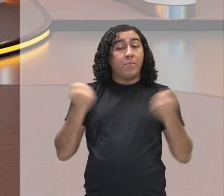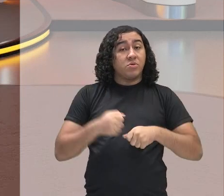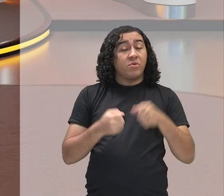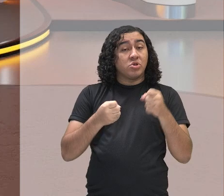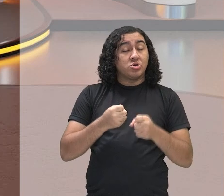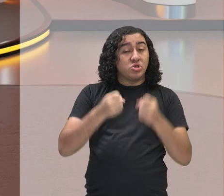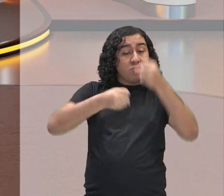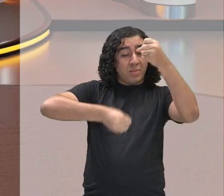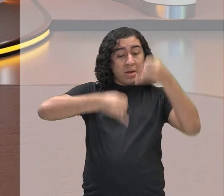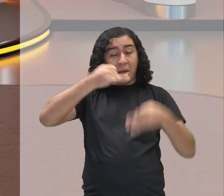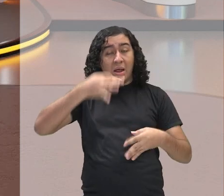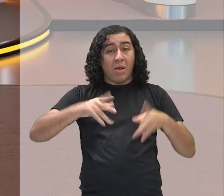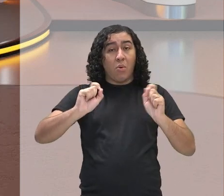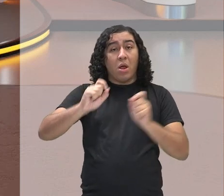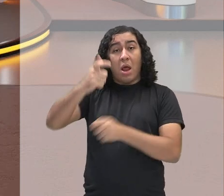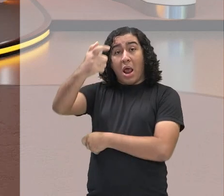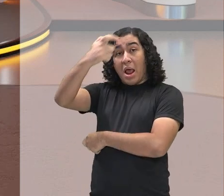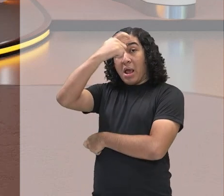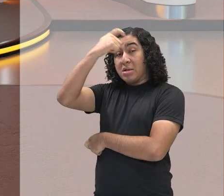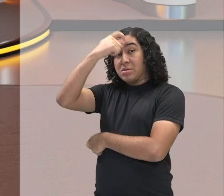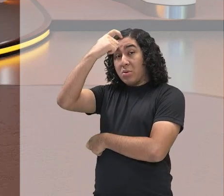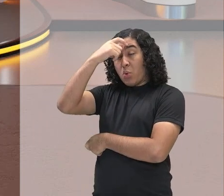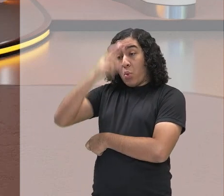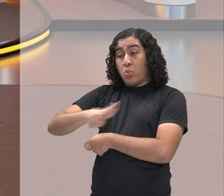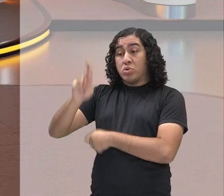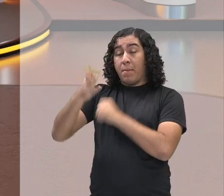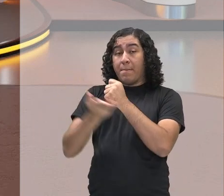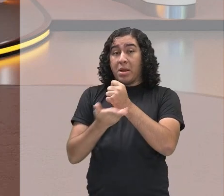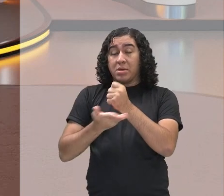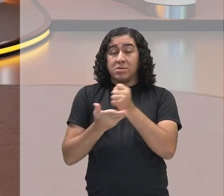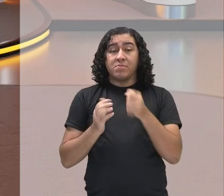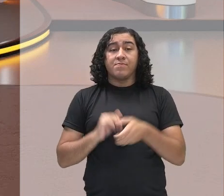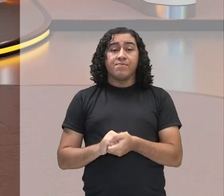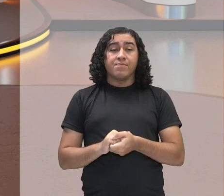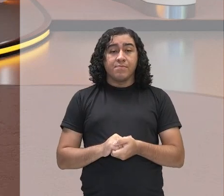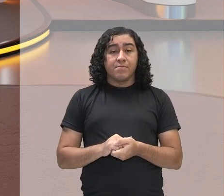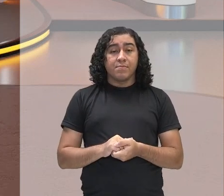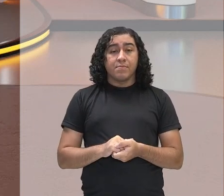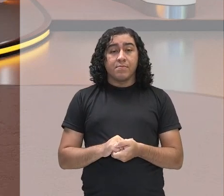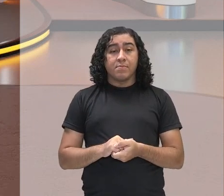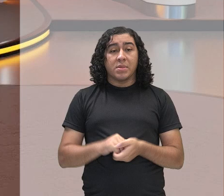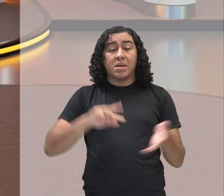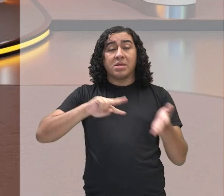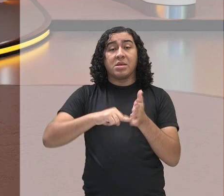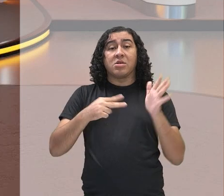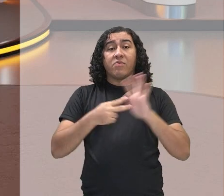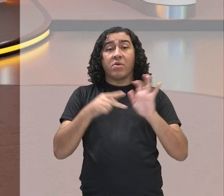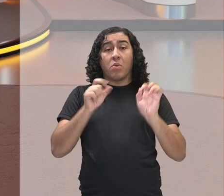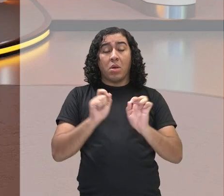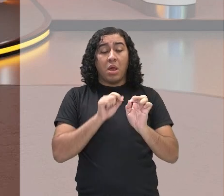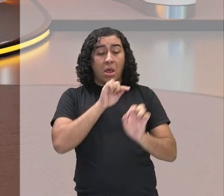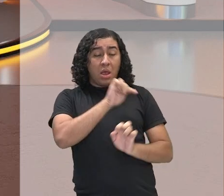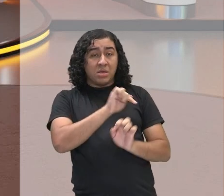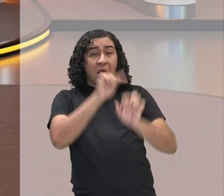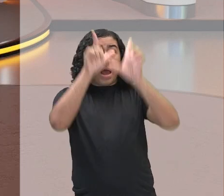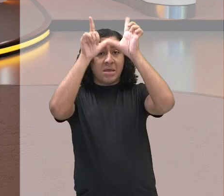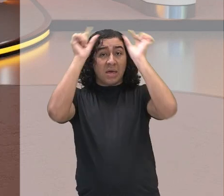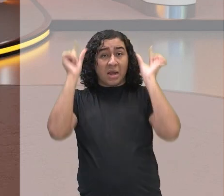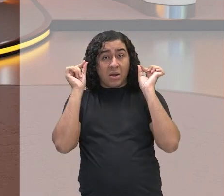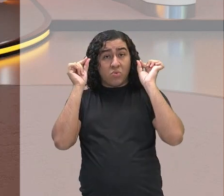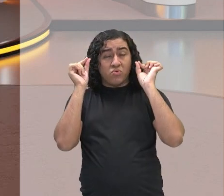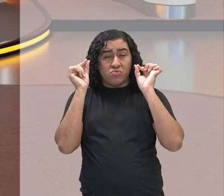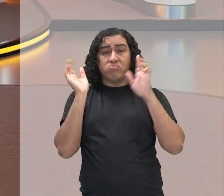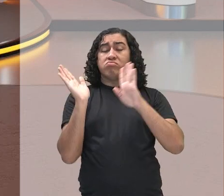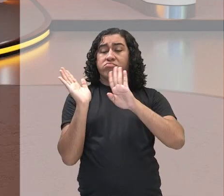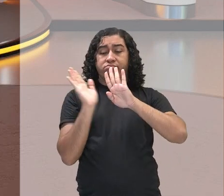através da minha razão. Então, deixa-se de lado aqui o quê? O cosmos grego, aquela